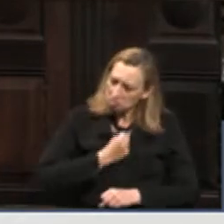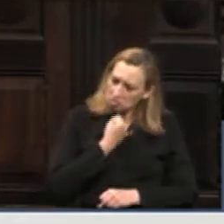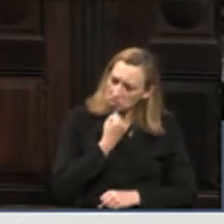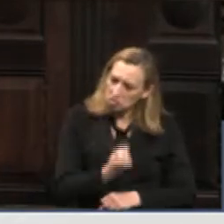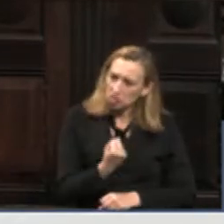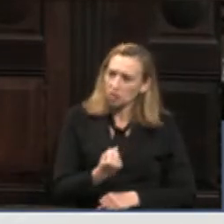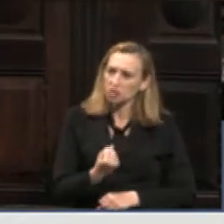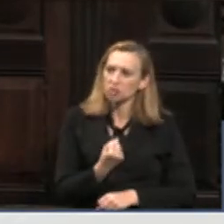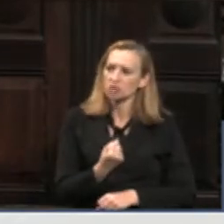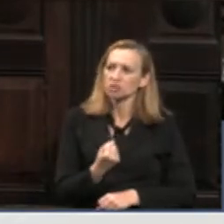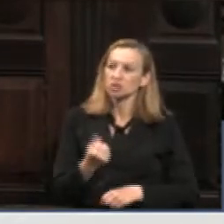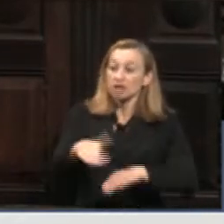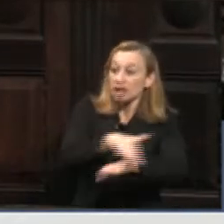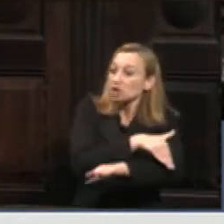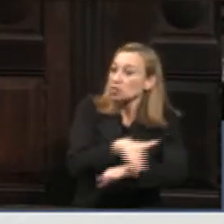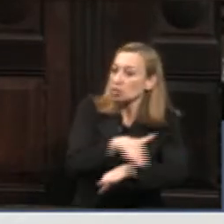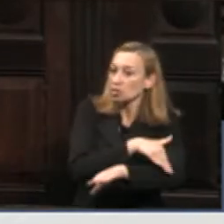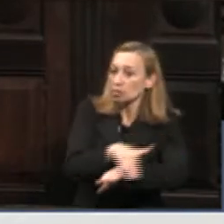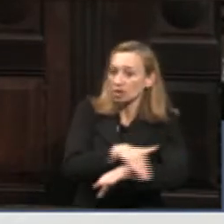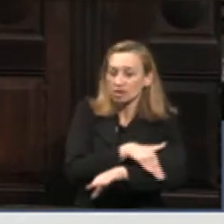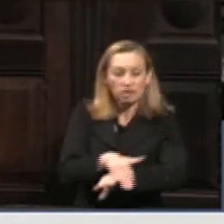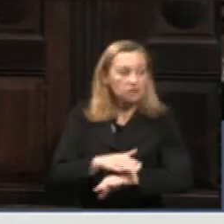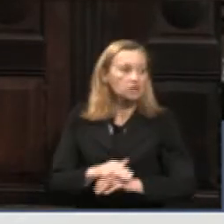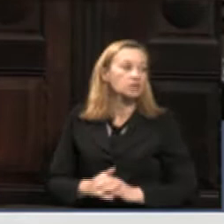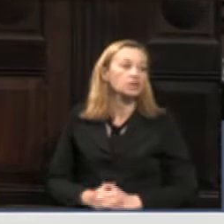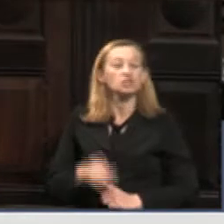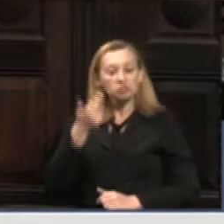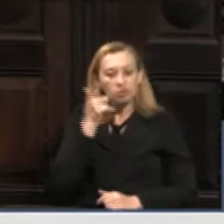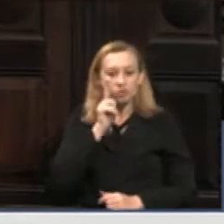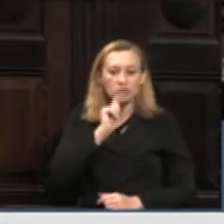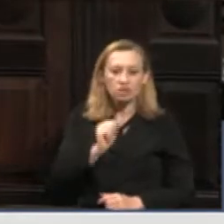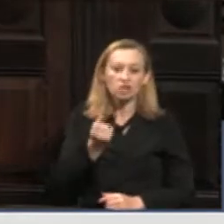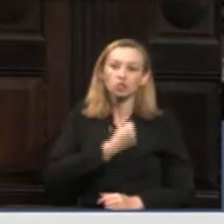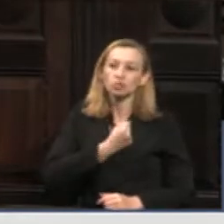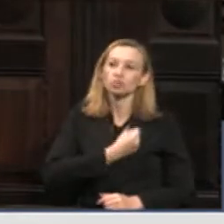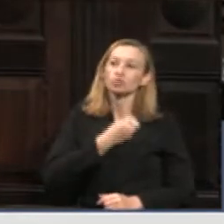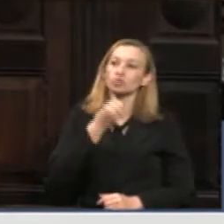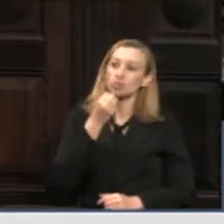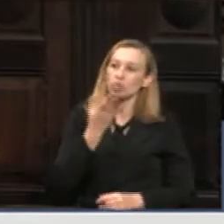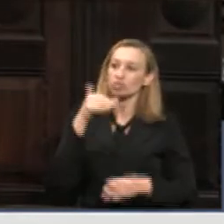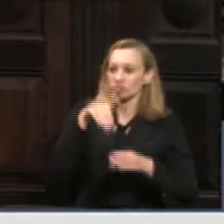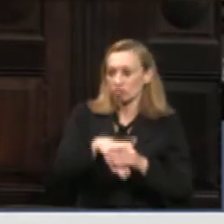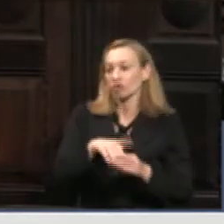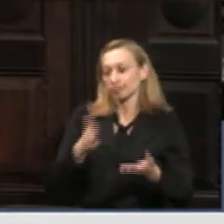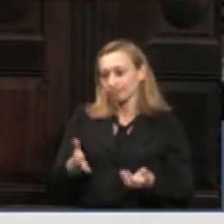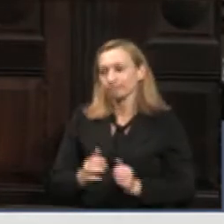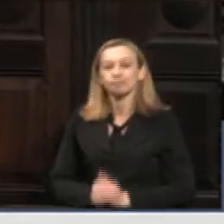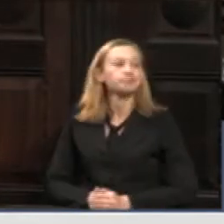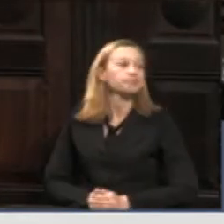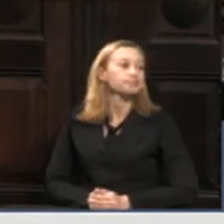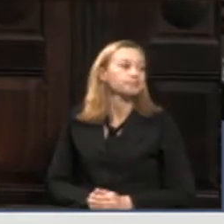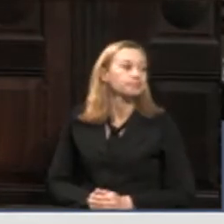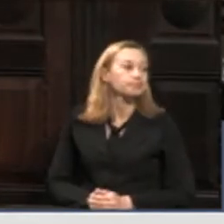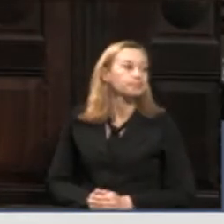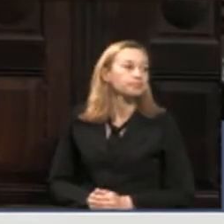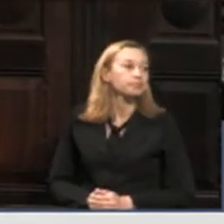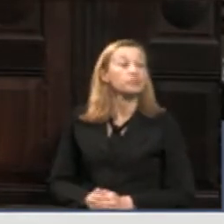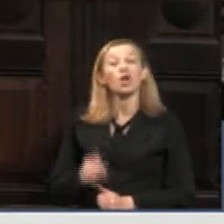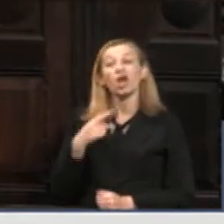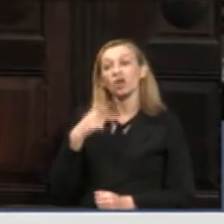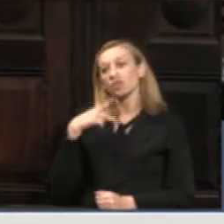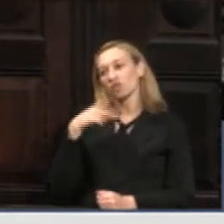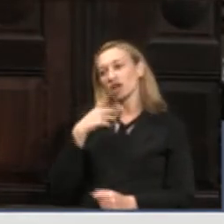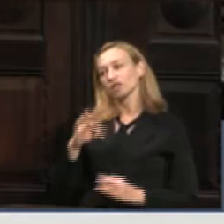fez nas ruas para conseguir os votos suficientes. Eu estou dizendo isso